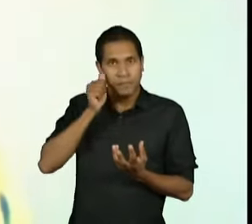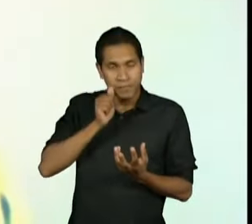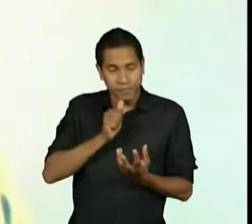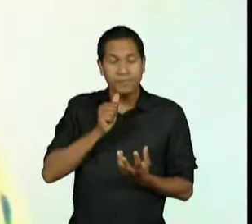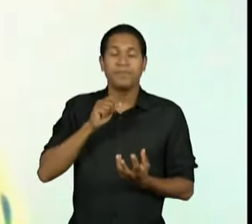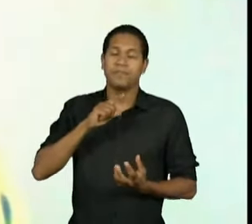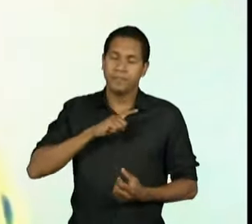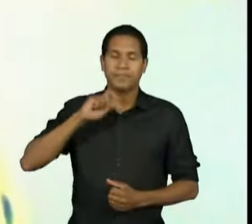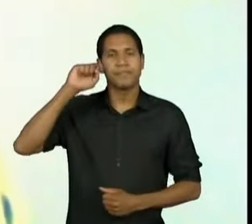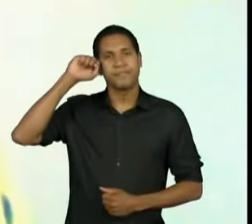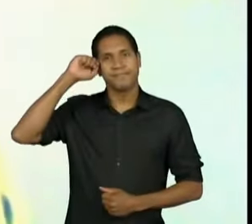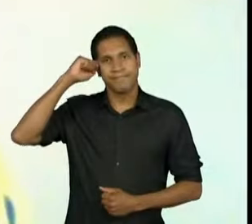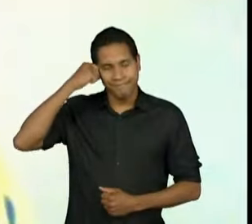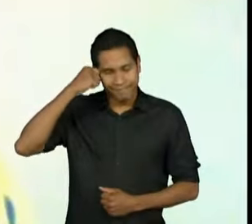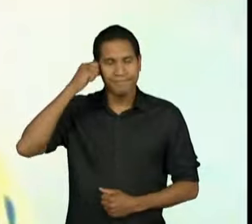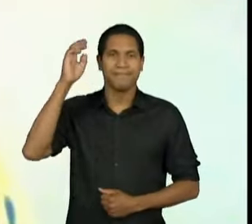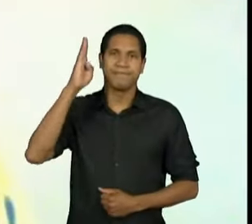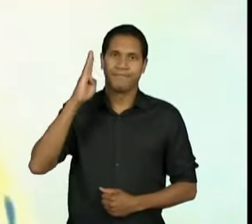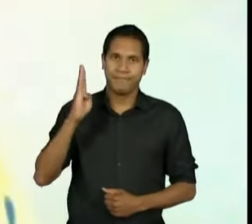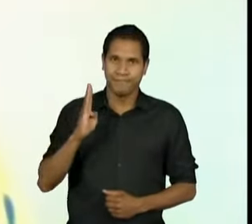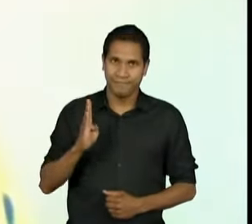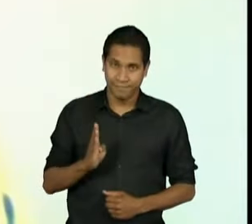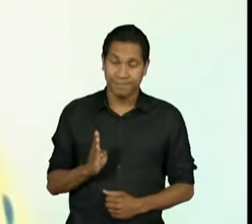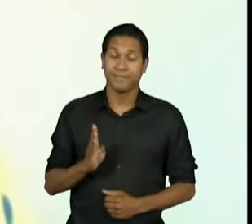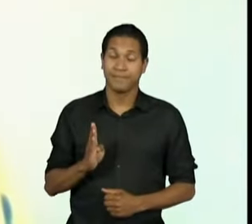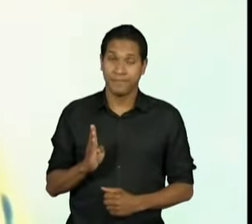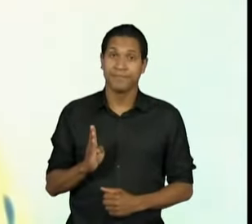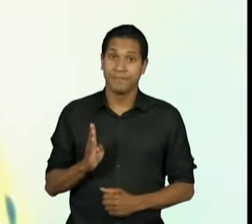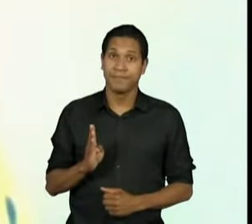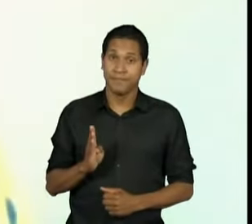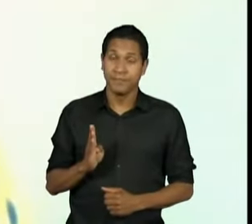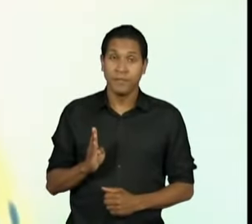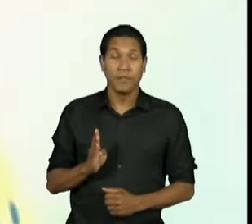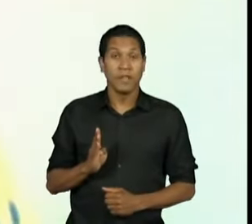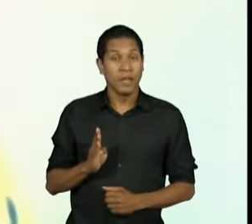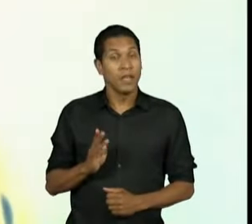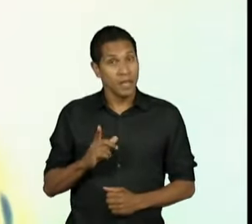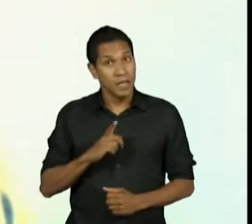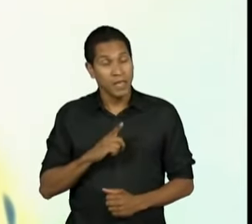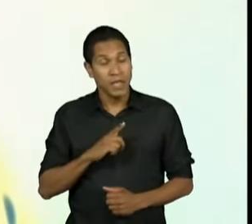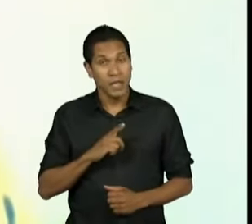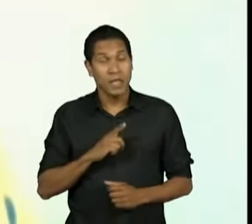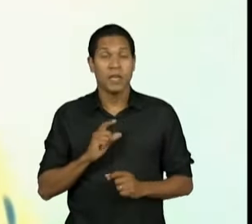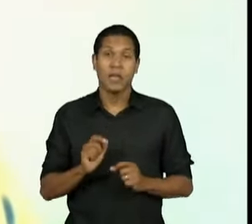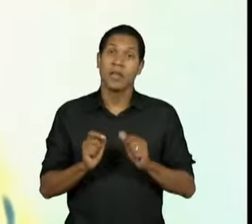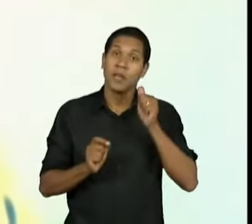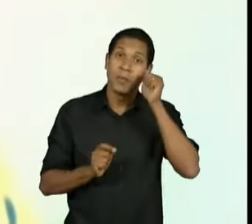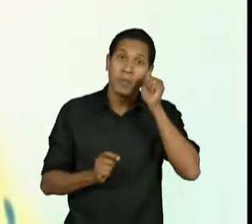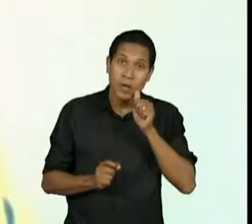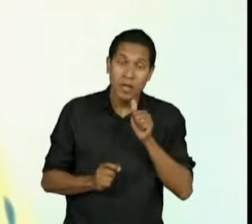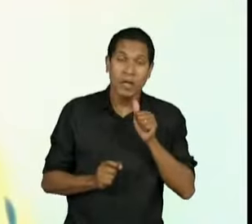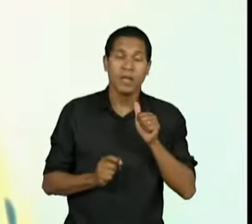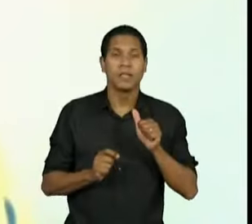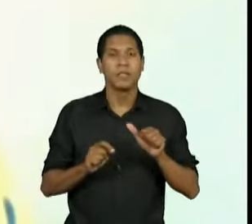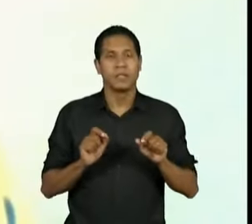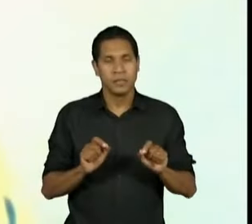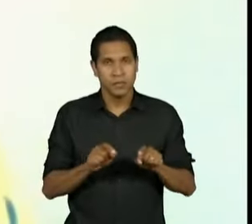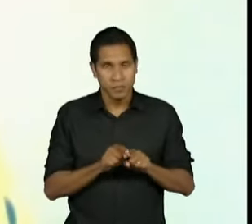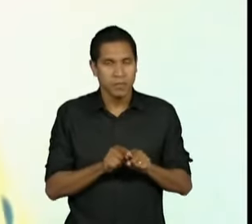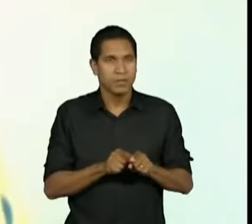várias mulheres negras brasileiras, não só brasileiras, como também de mulheres